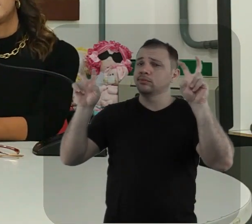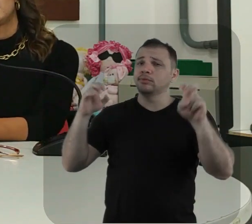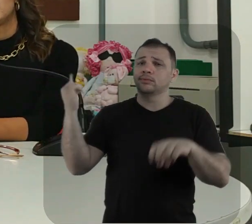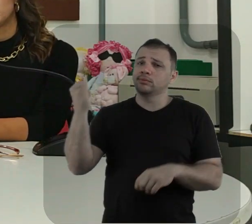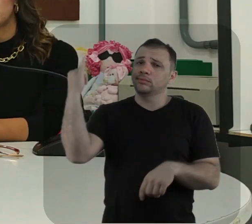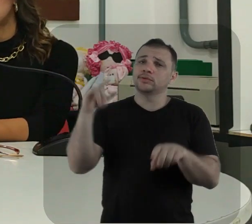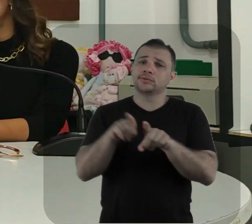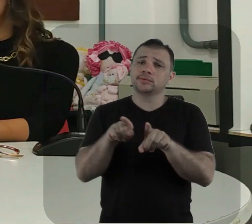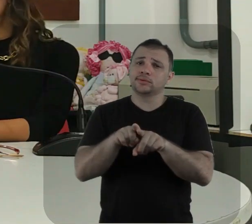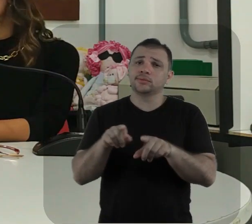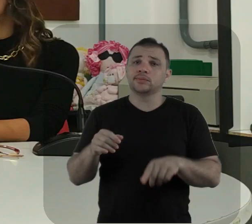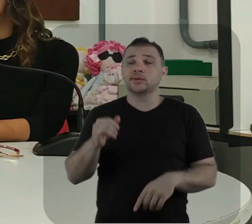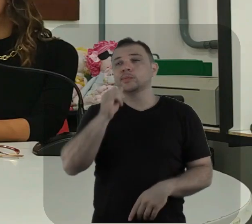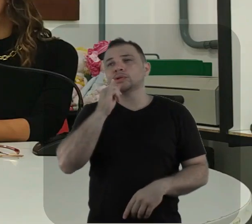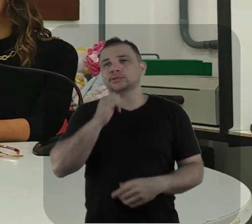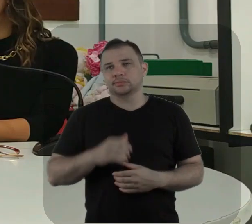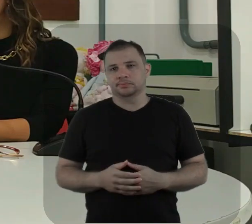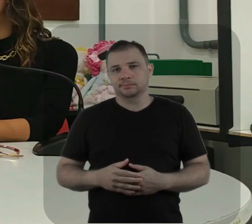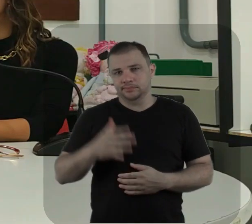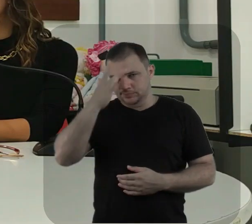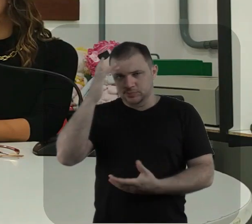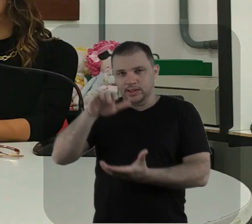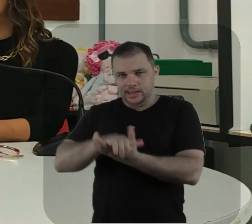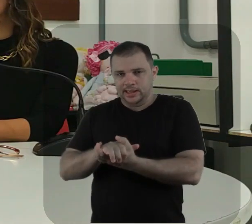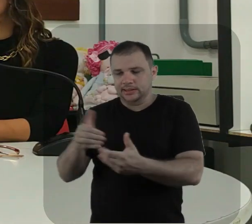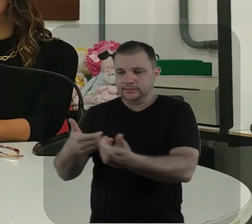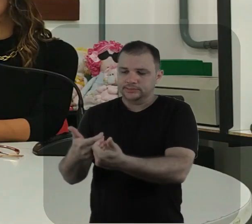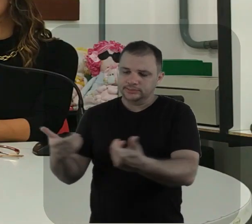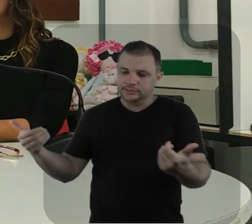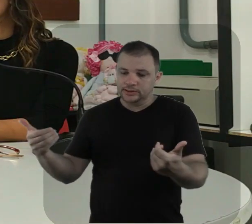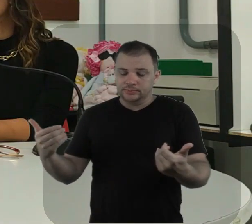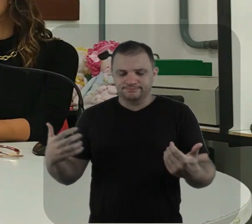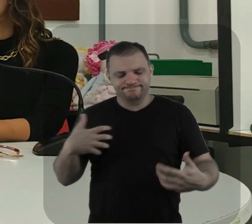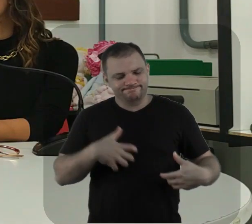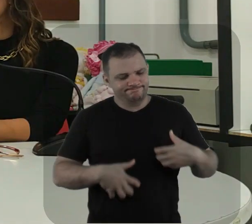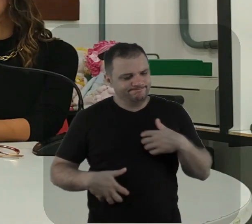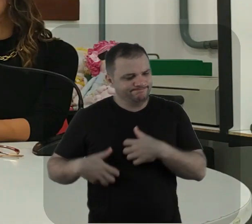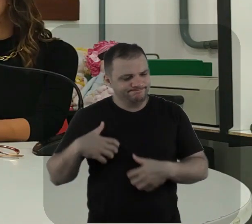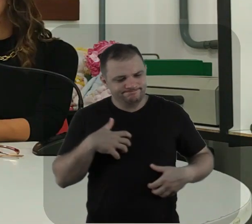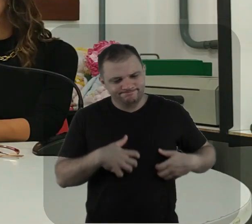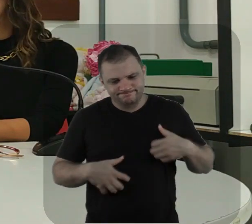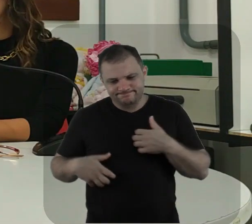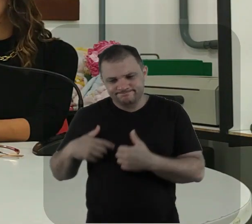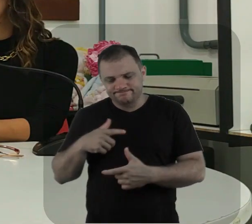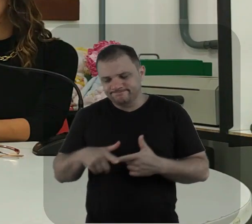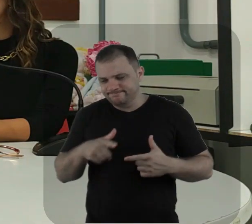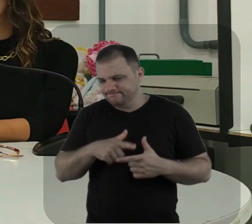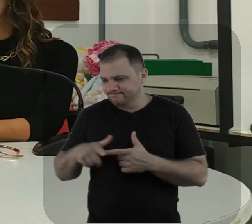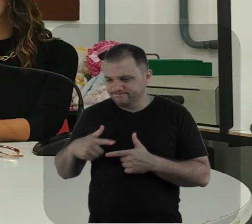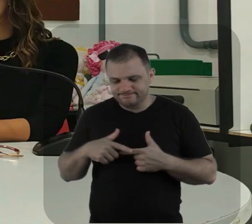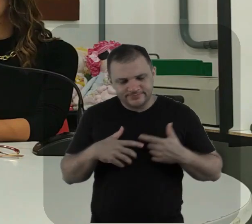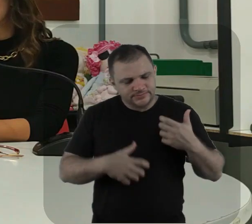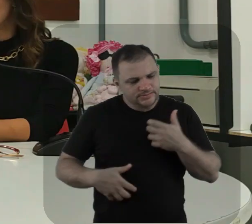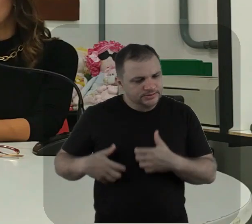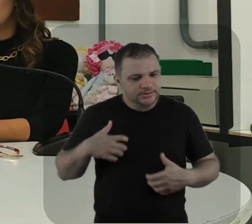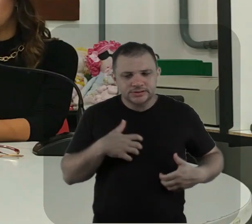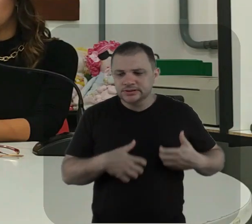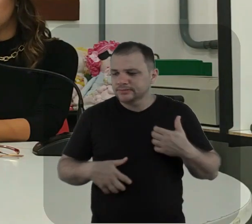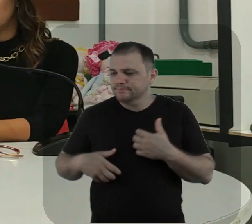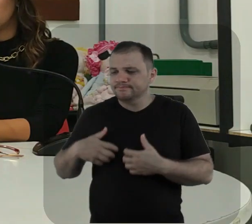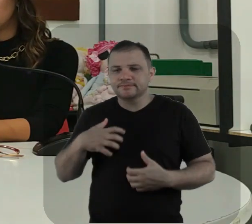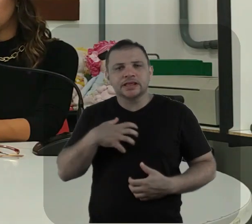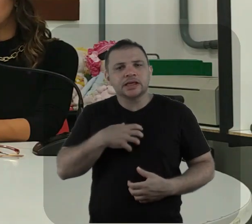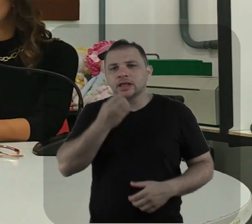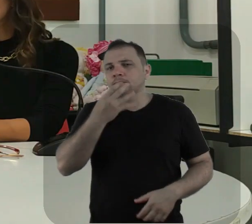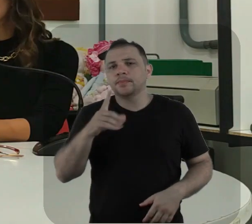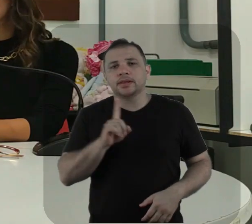vezes, por exemplo, a pessoa não está conseguindo lidar com uma separação, com um divórcio, né? Então, ela pode muitas vezes